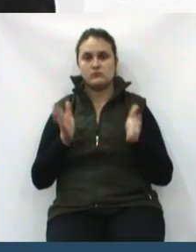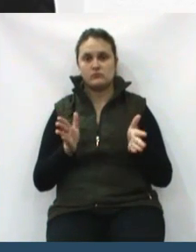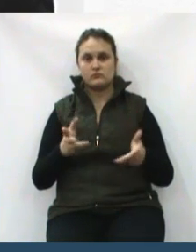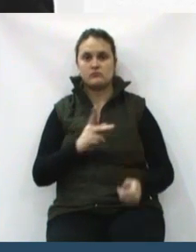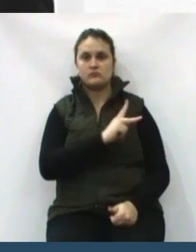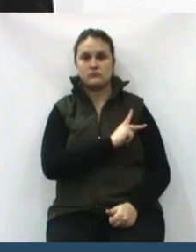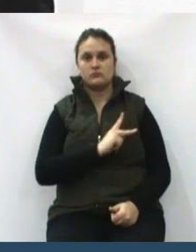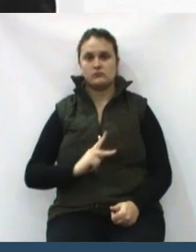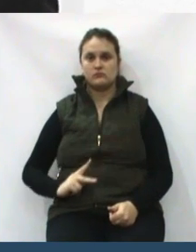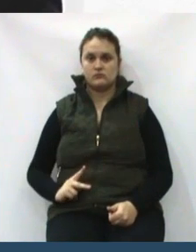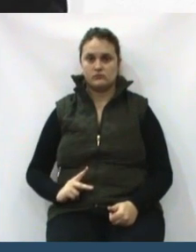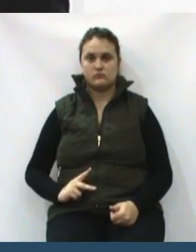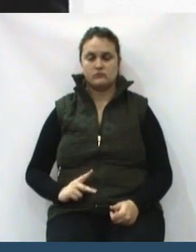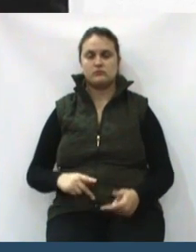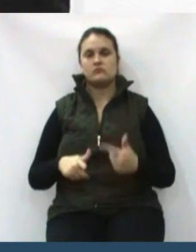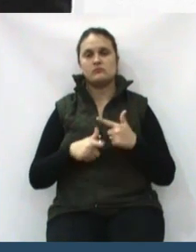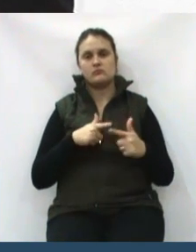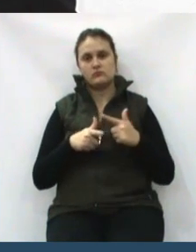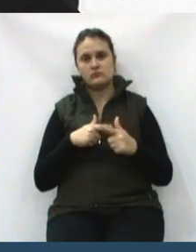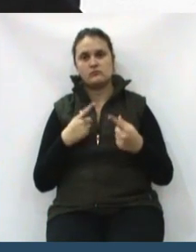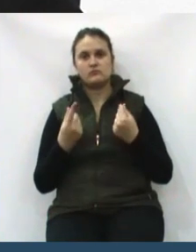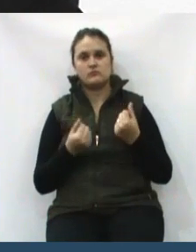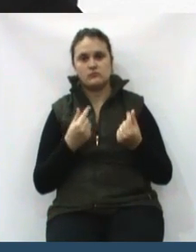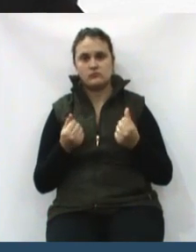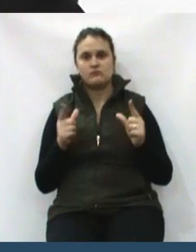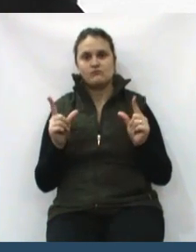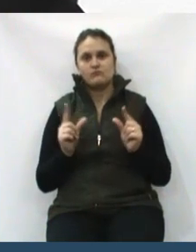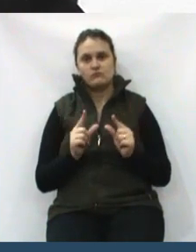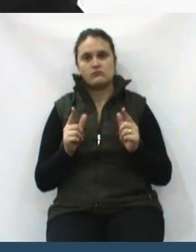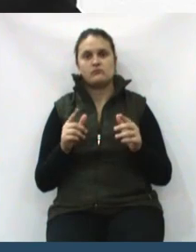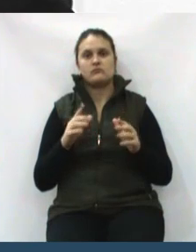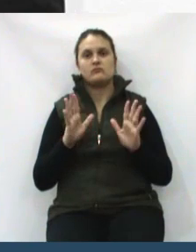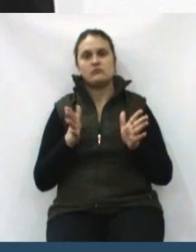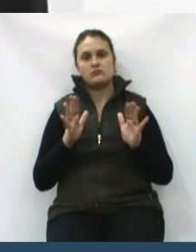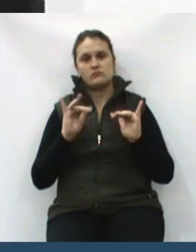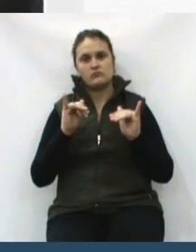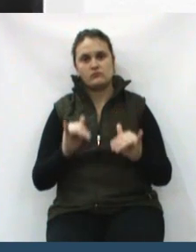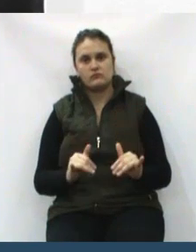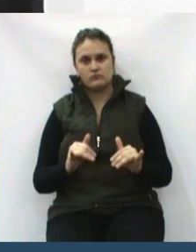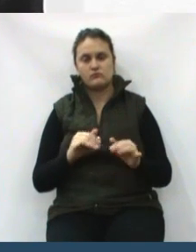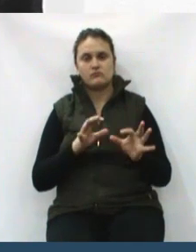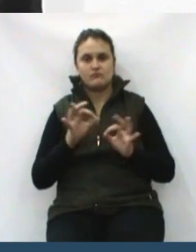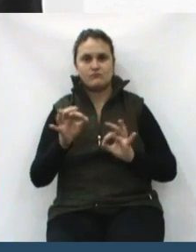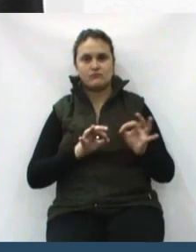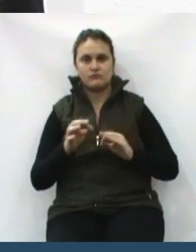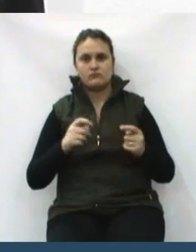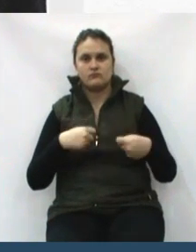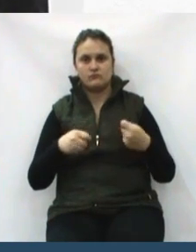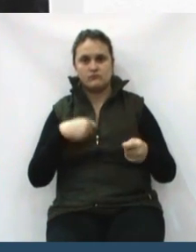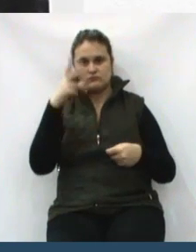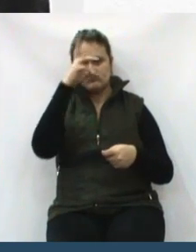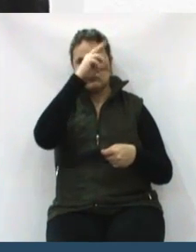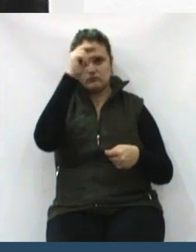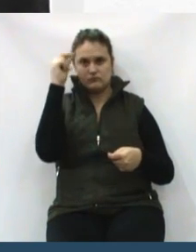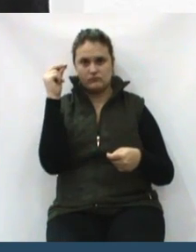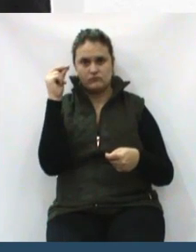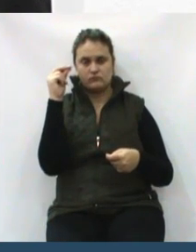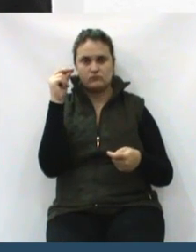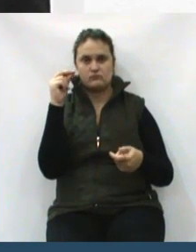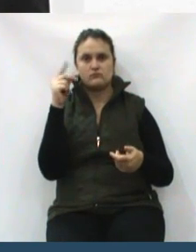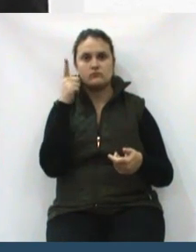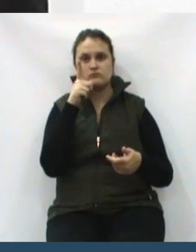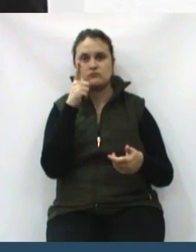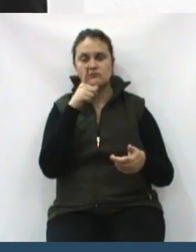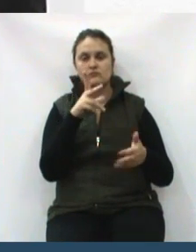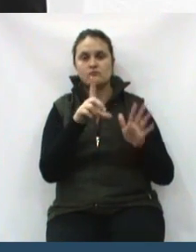prefeito municipal, devido à crise, devido à situação de final de mandato e de ajustes para atingir a lei